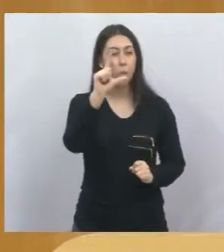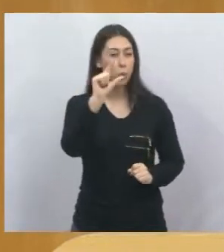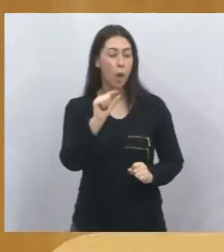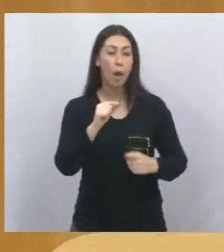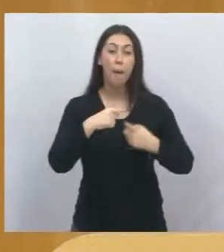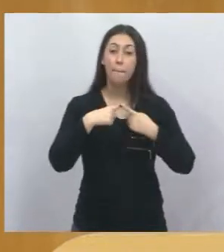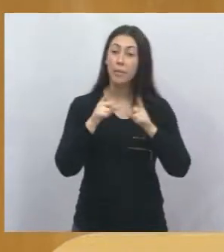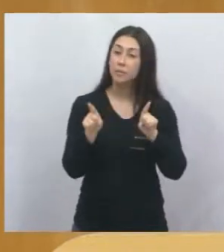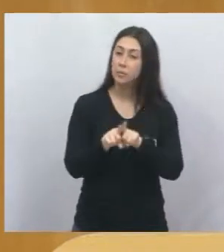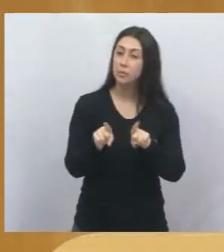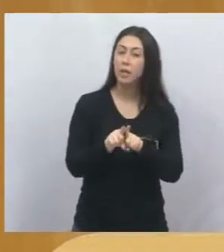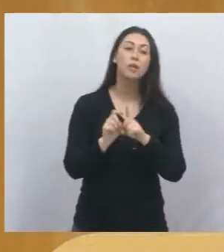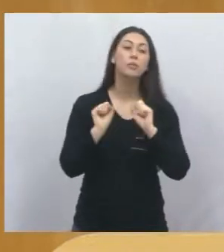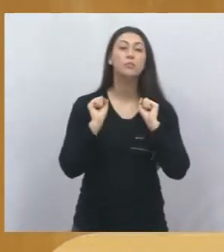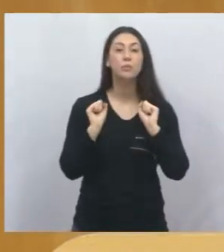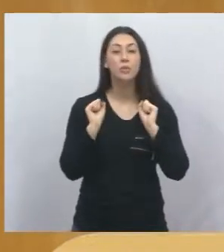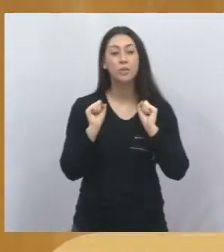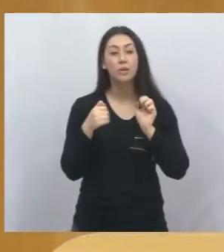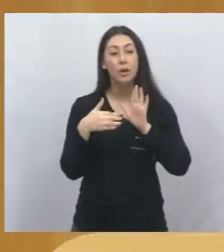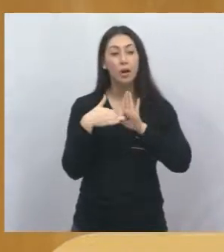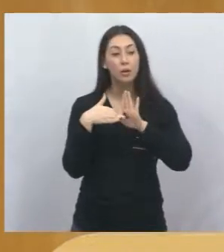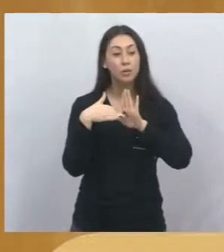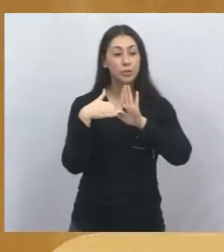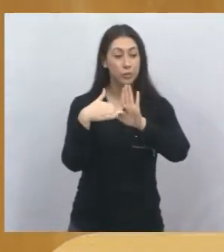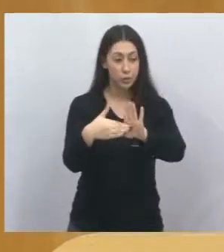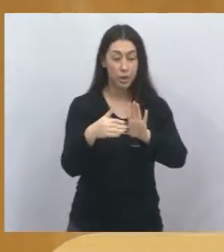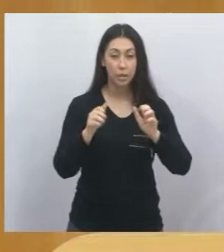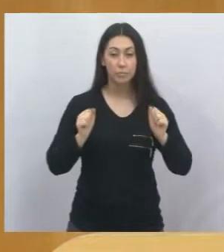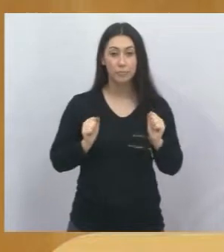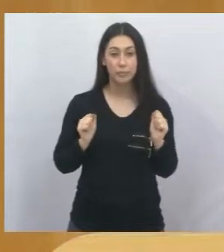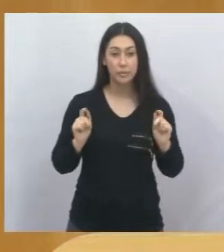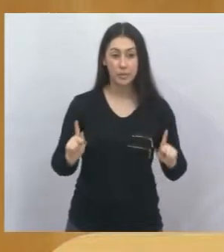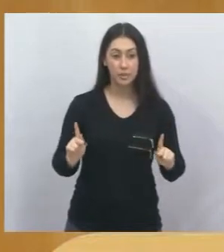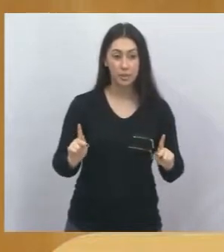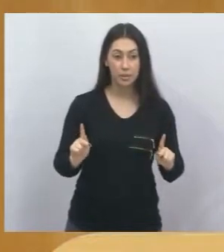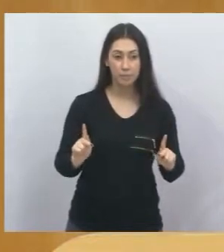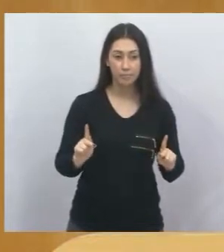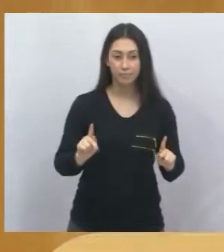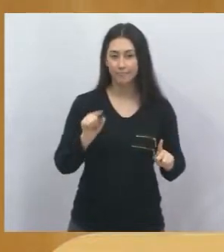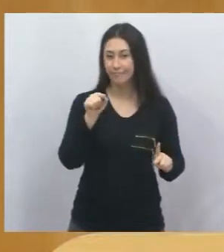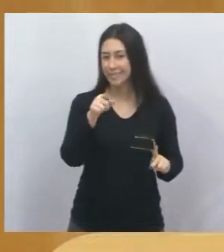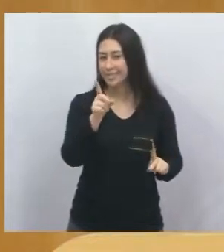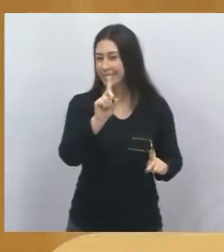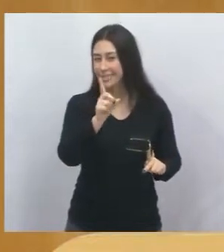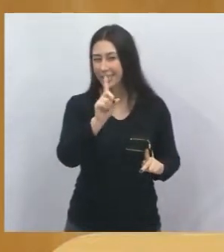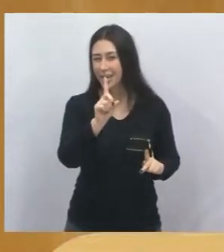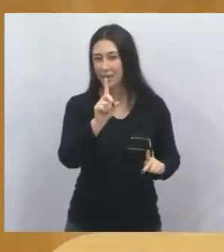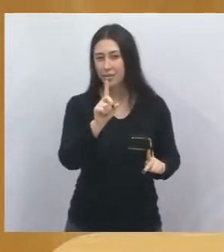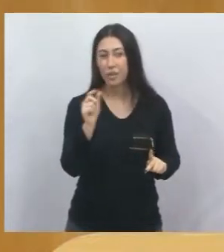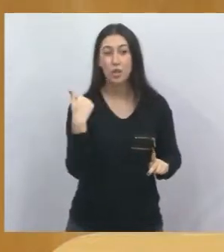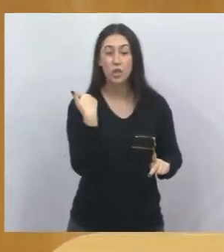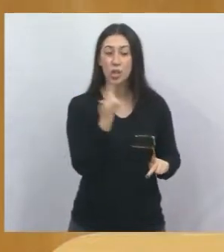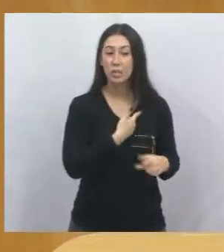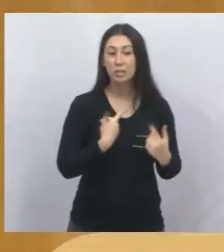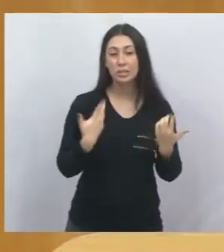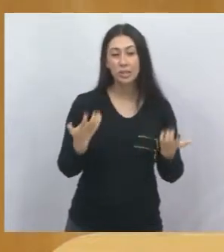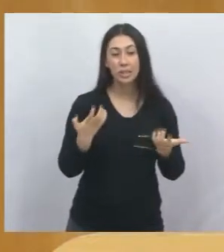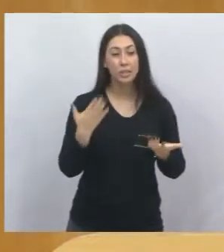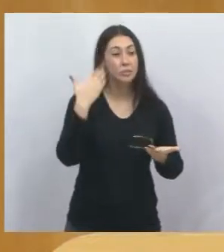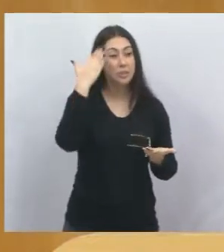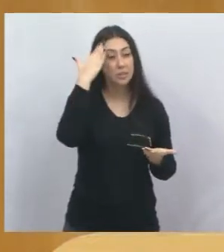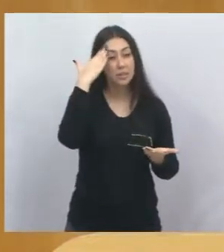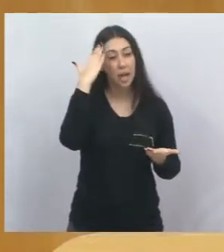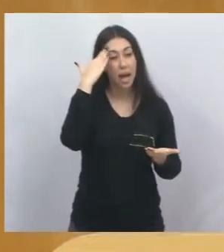poderiam realmente contribuir para com os aposentados. Eu acho que não é isso que nós queremos ouvir sobre